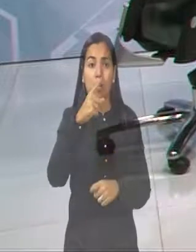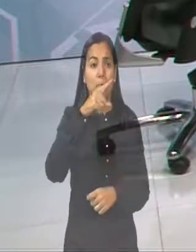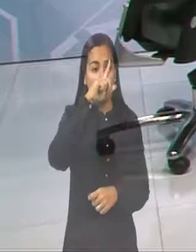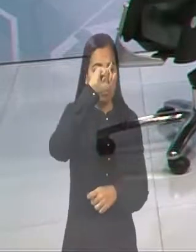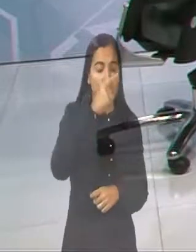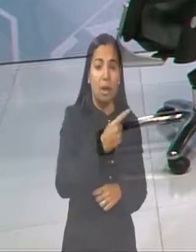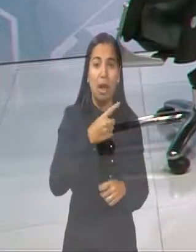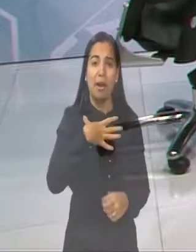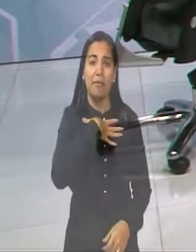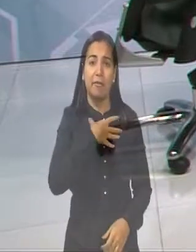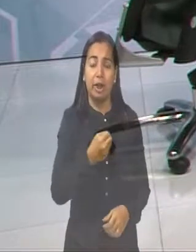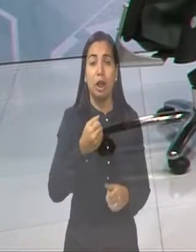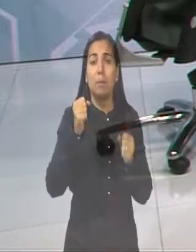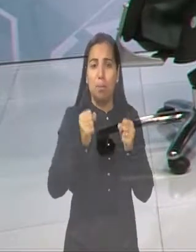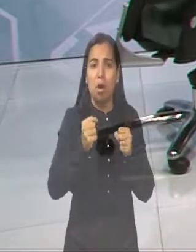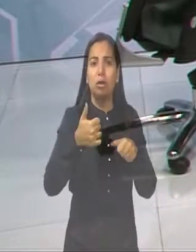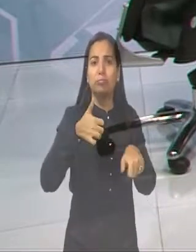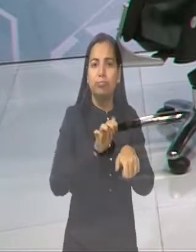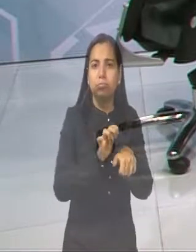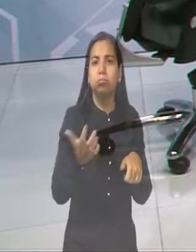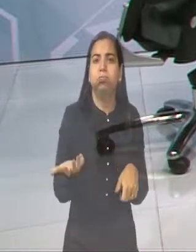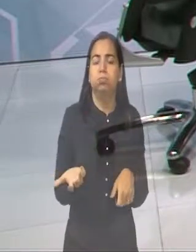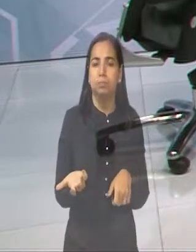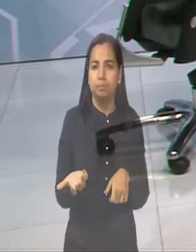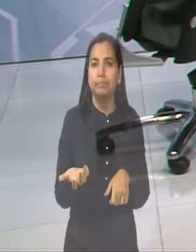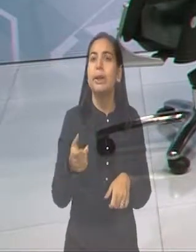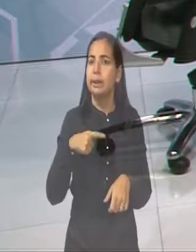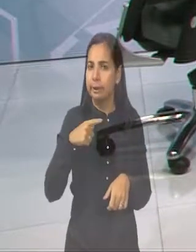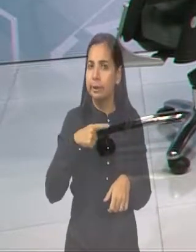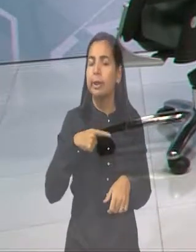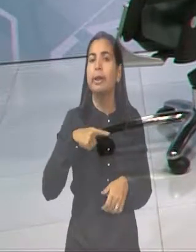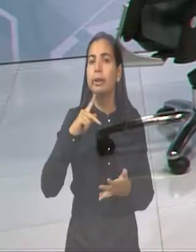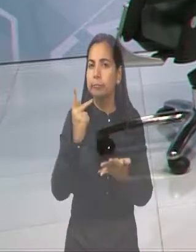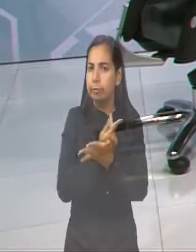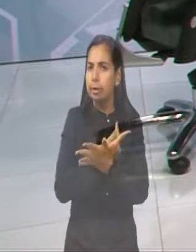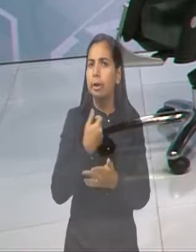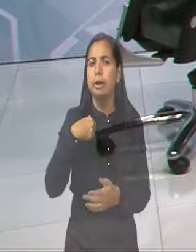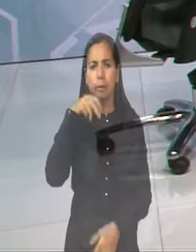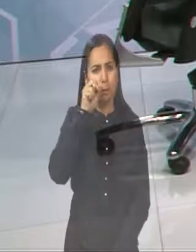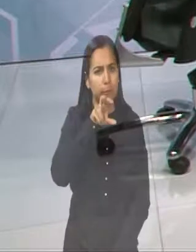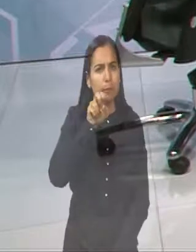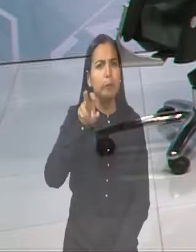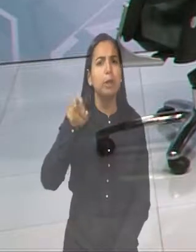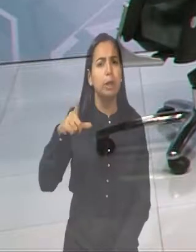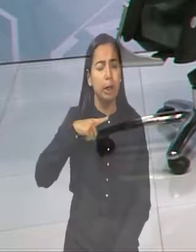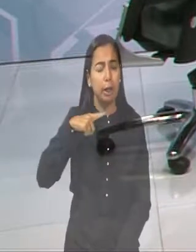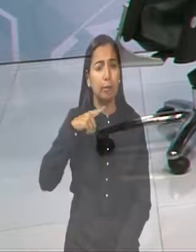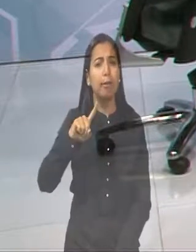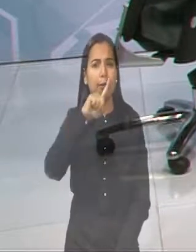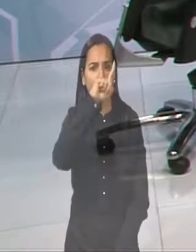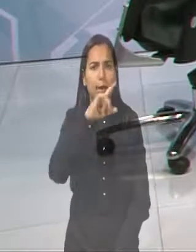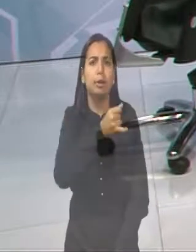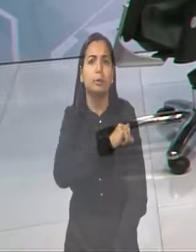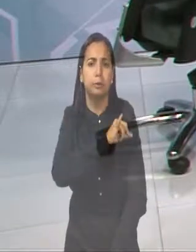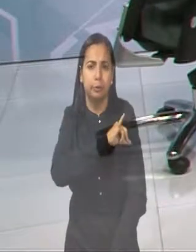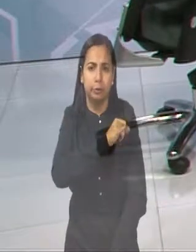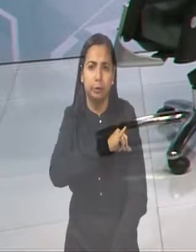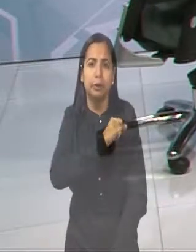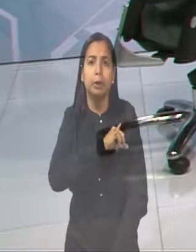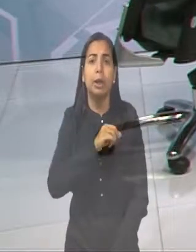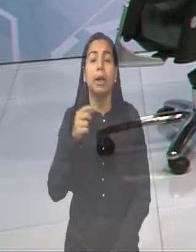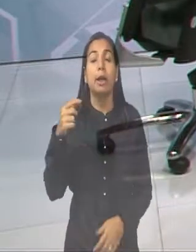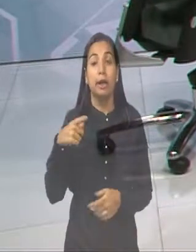serviços sexuais. Isso acontece. Isso eu tenho ouvido há muito tempo que acontece nos morros do Rio de Janeiro. Despejo de casa eu só conheço no